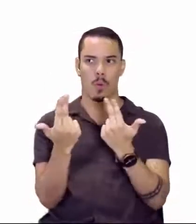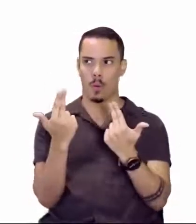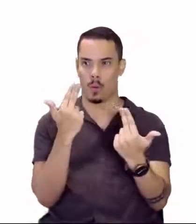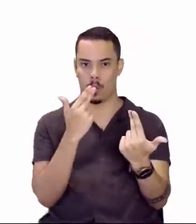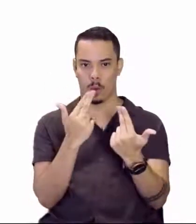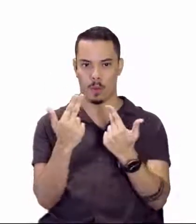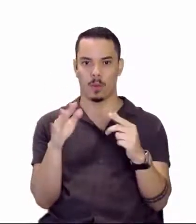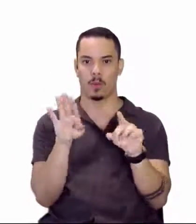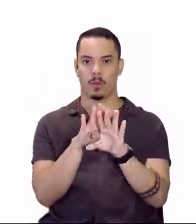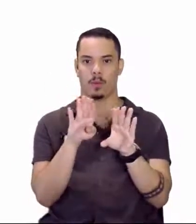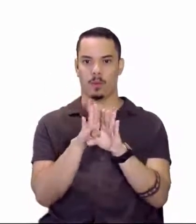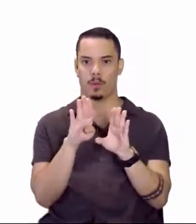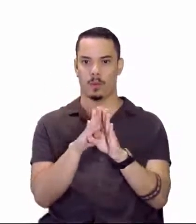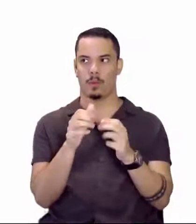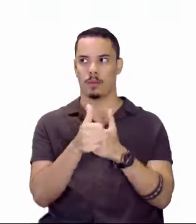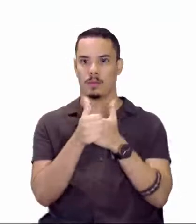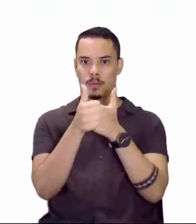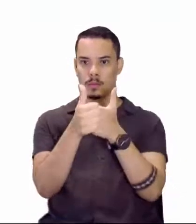gases nobres.